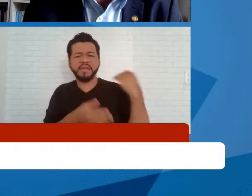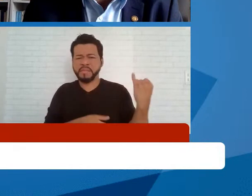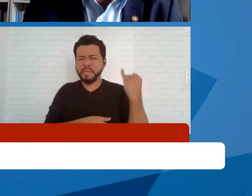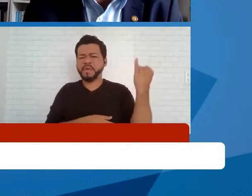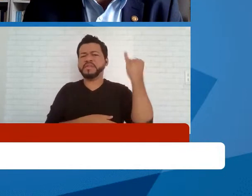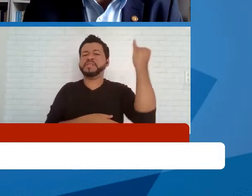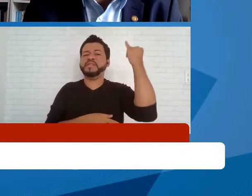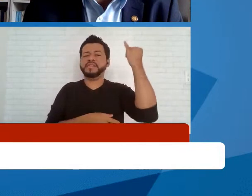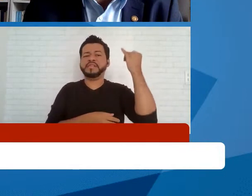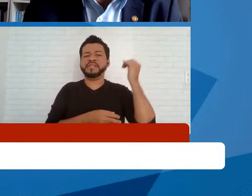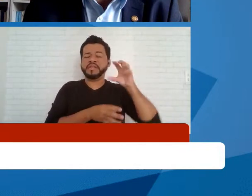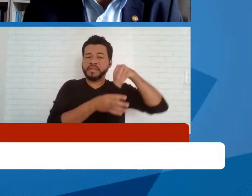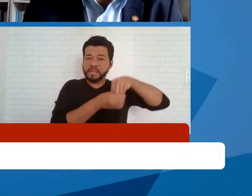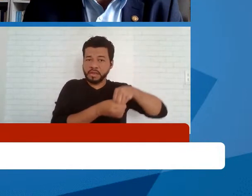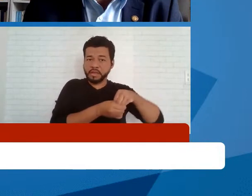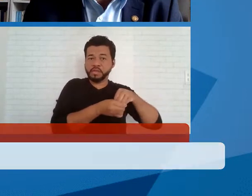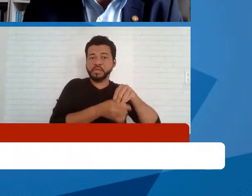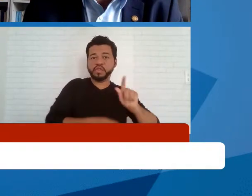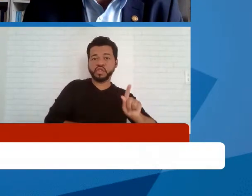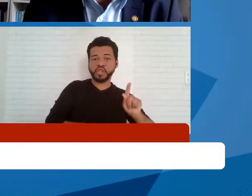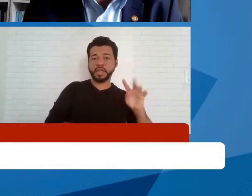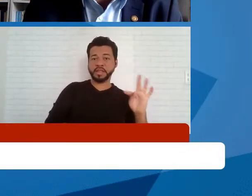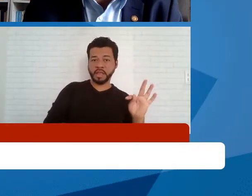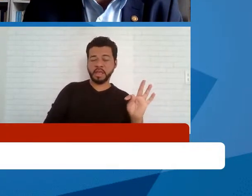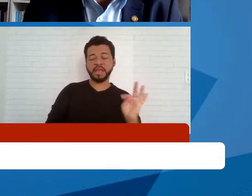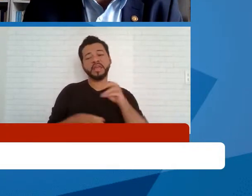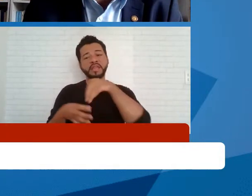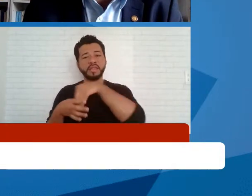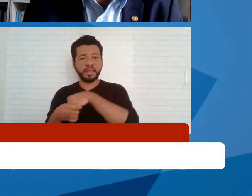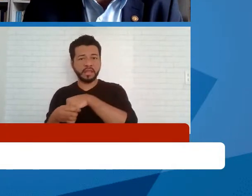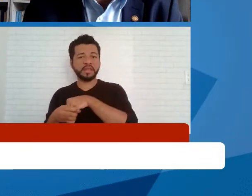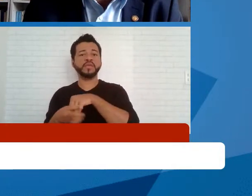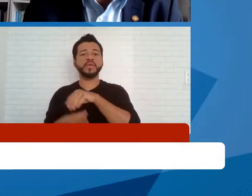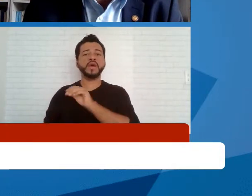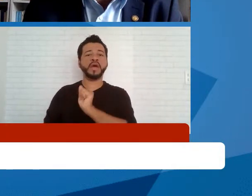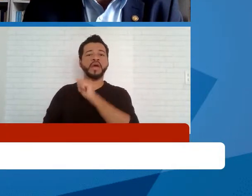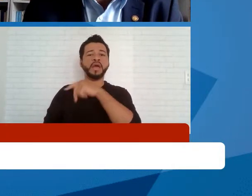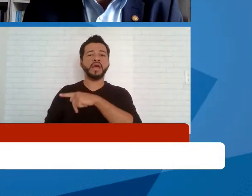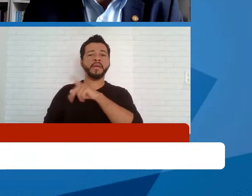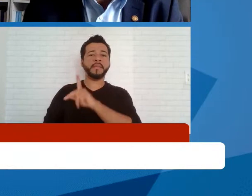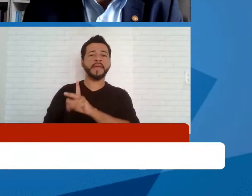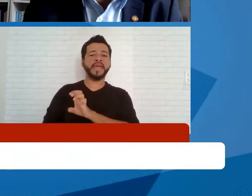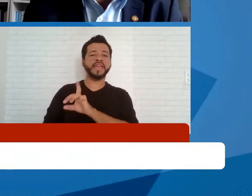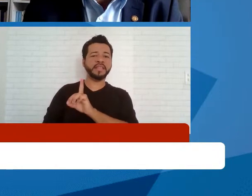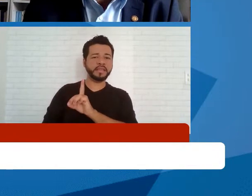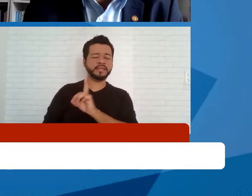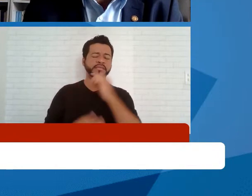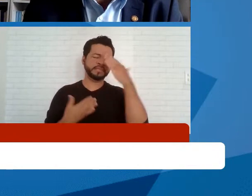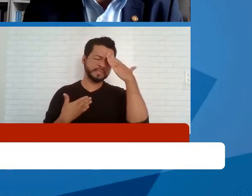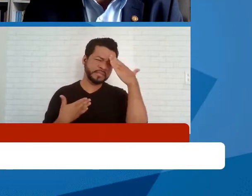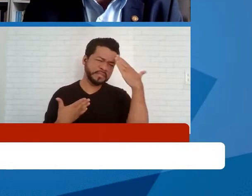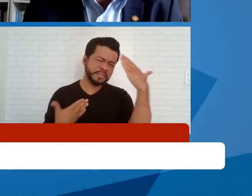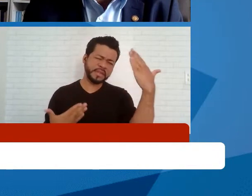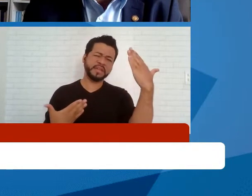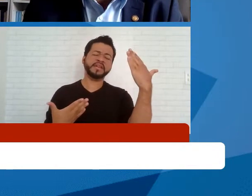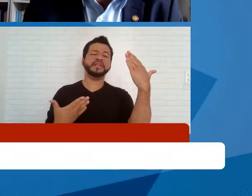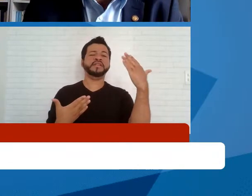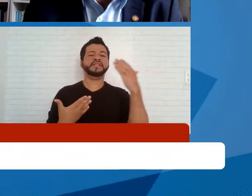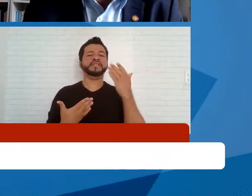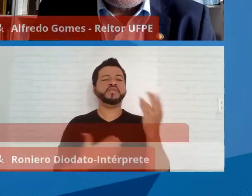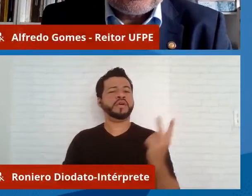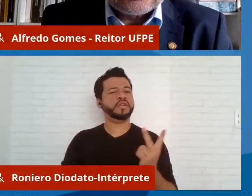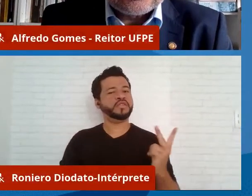GT, seja da AMPED, nesse novo formato e nesse novo modelo. Então, nosso agradecimento imenso à Luciana e à Maria,